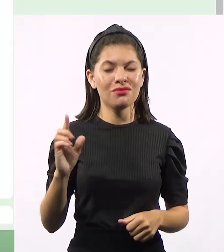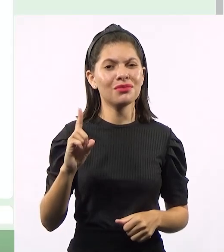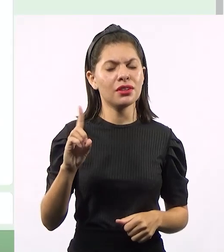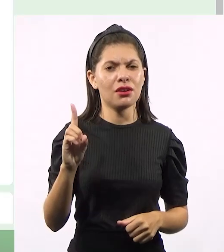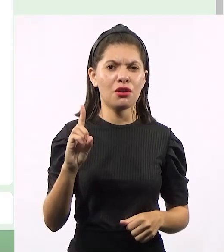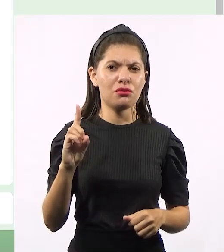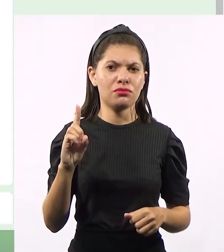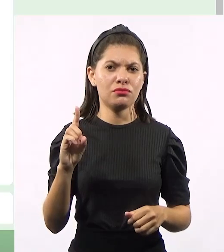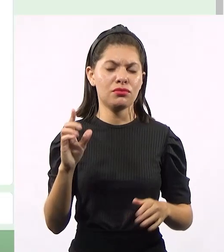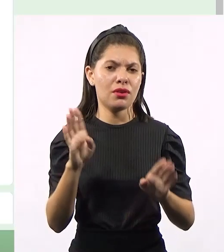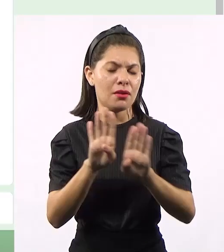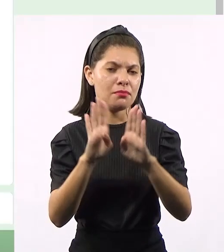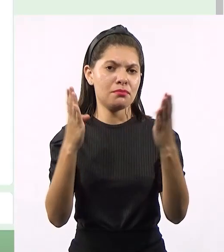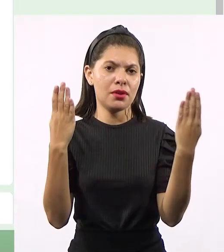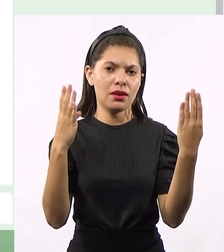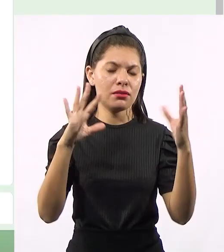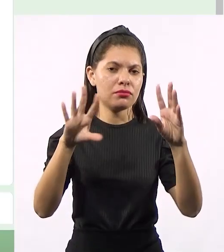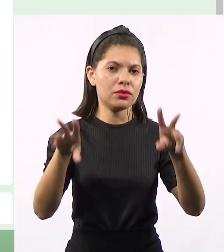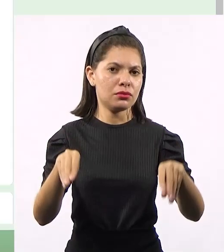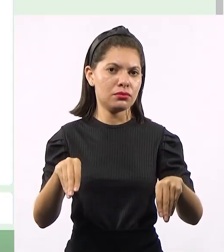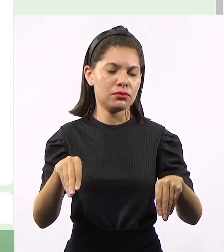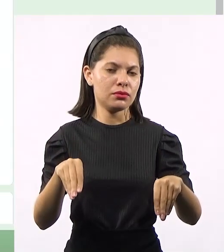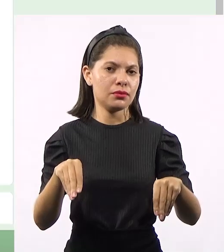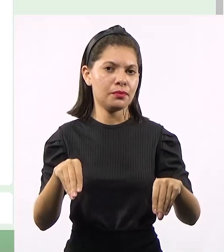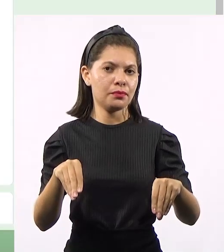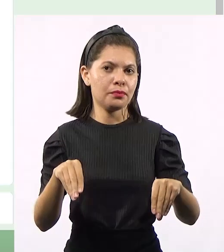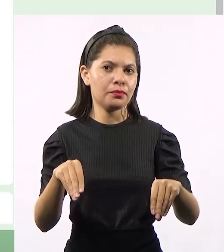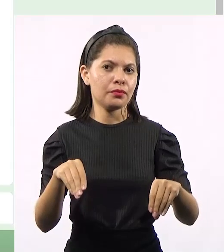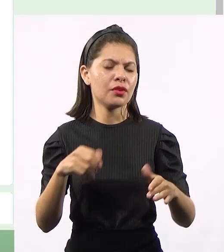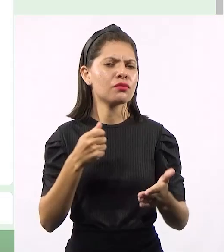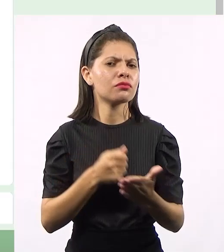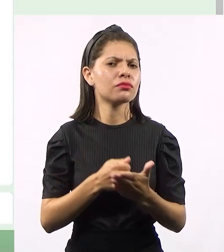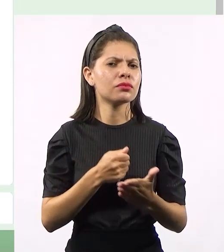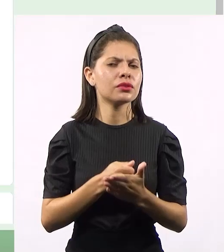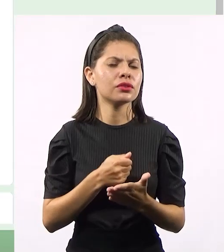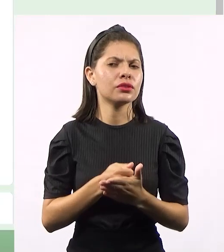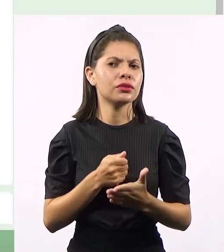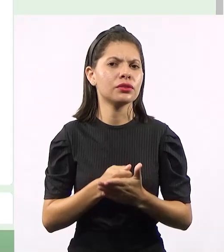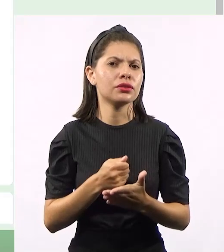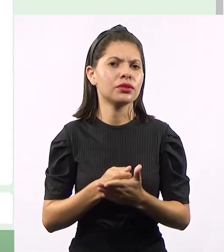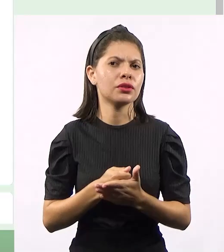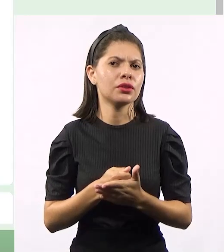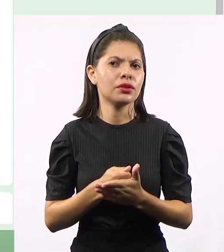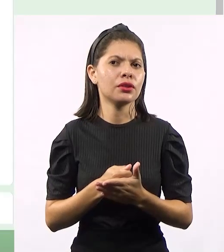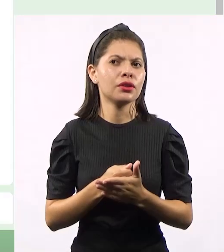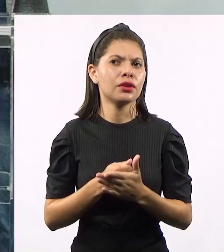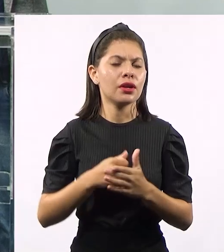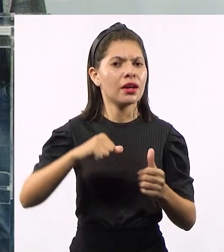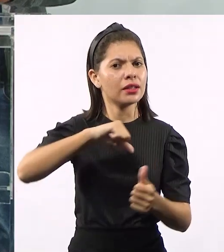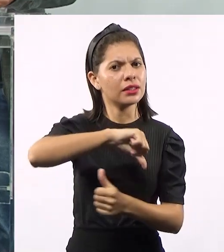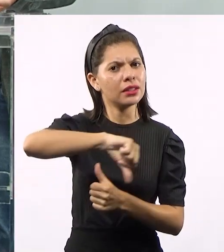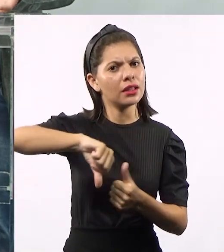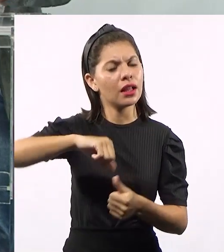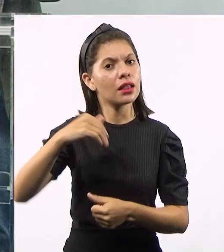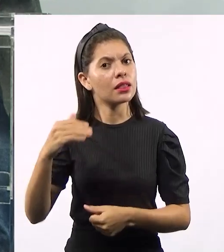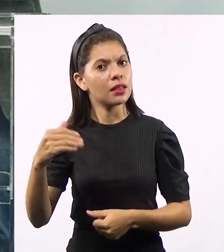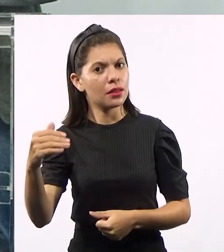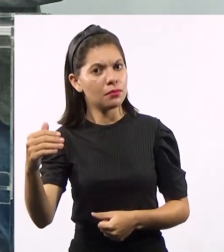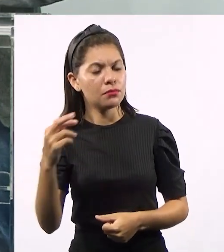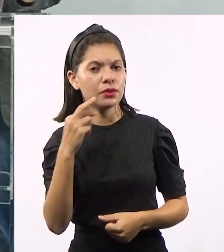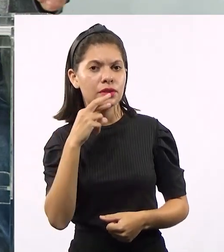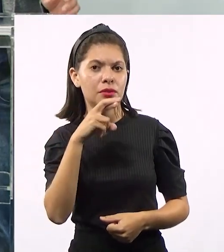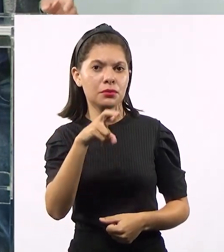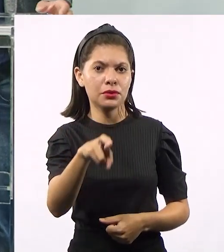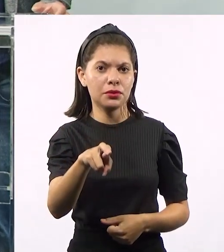vou restringir, eu quero deixar aberto a todos. Vou exigir que ele possa editar depois de respondido, só que